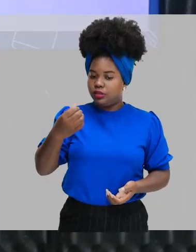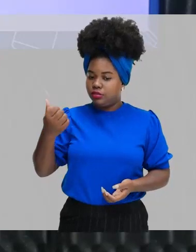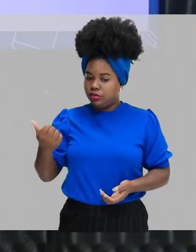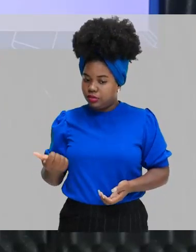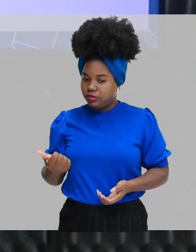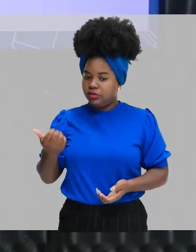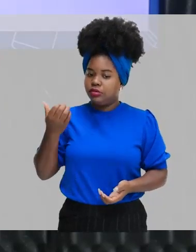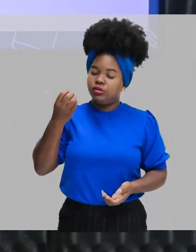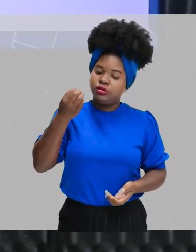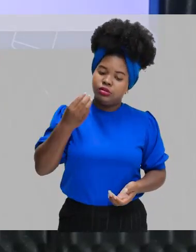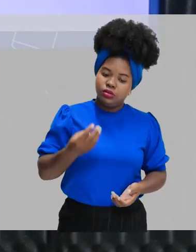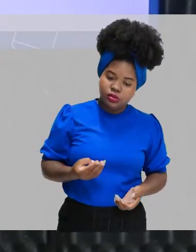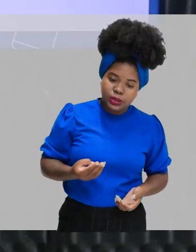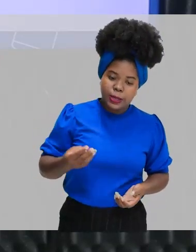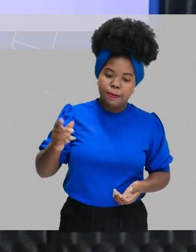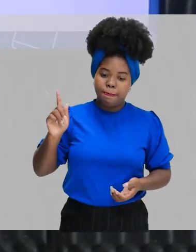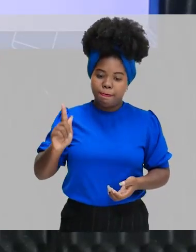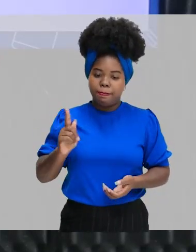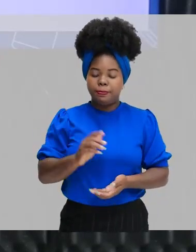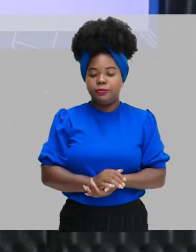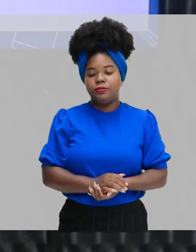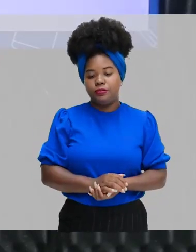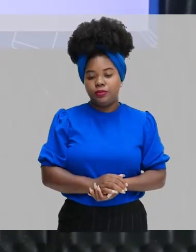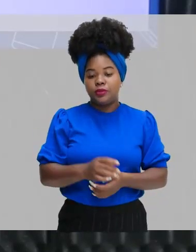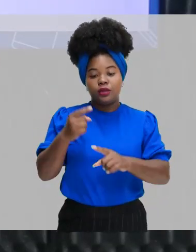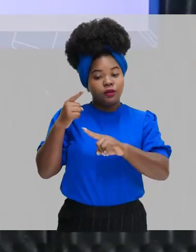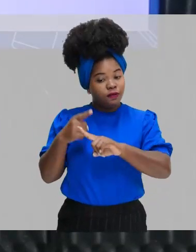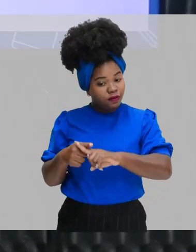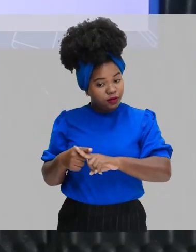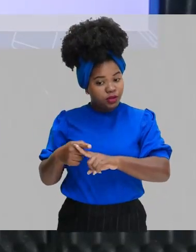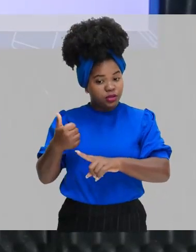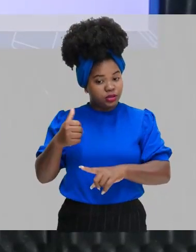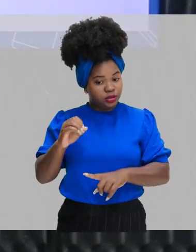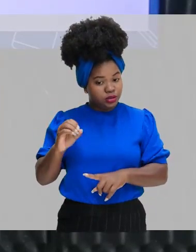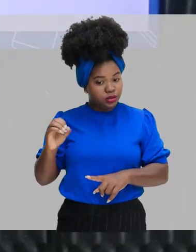obter a imagem então eu vou ter agora ó